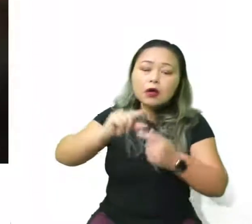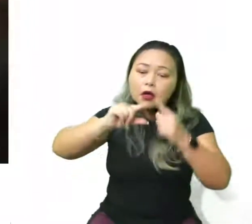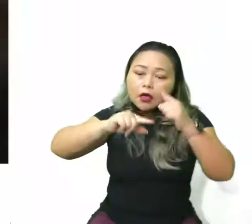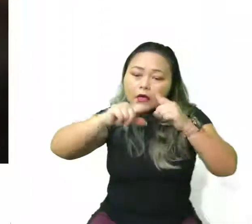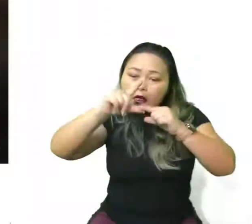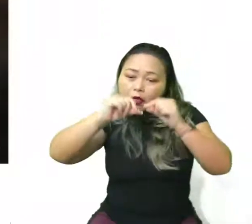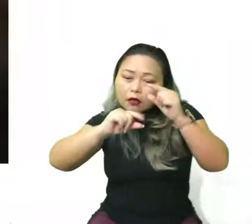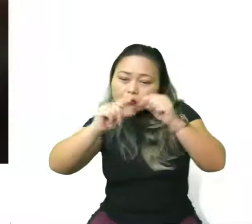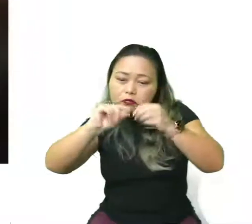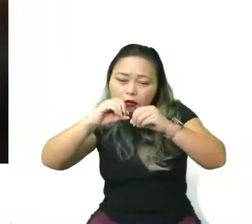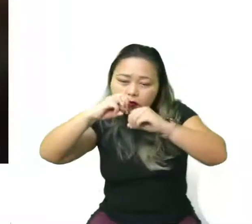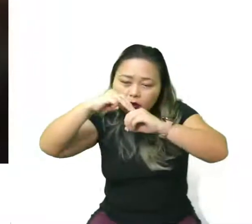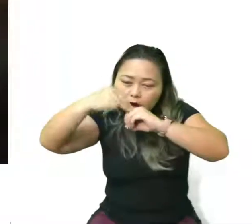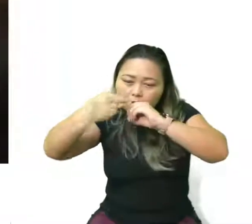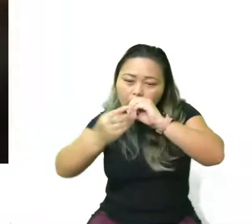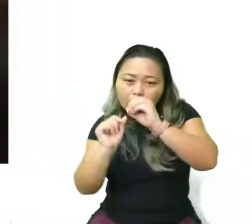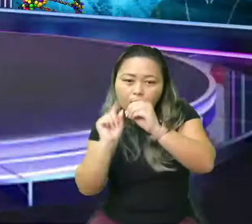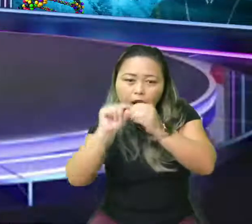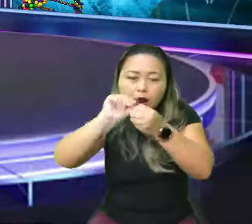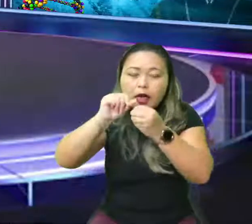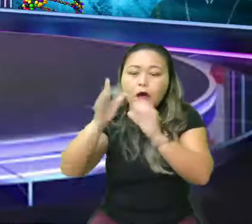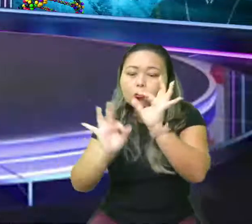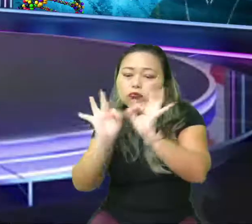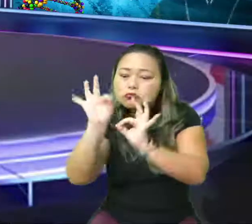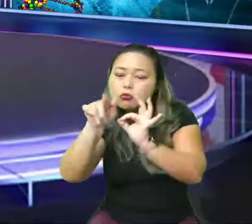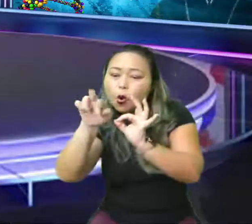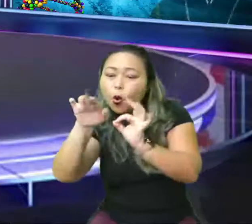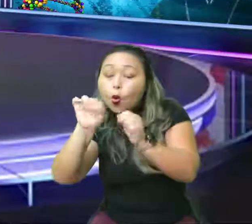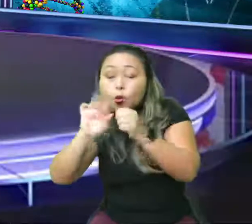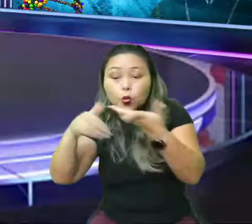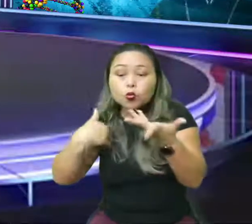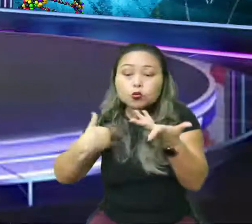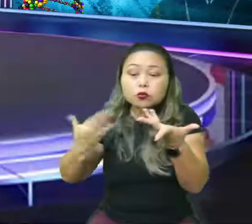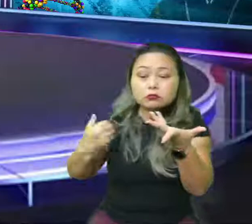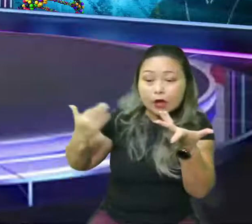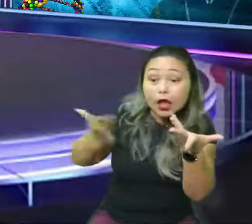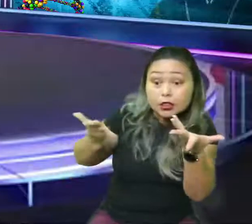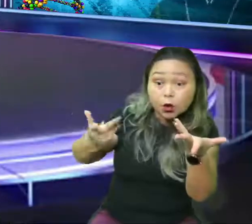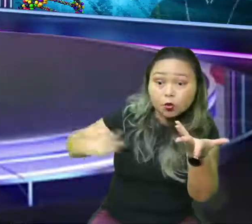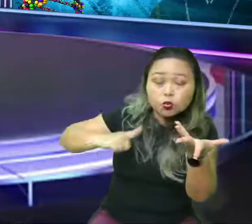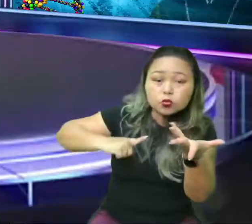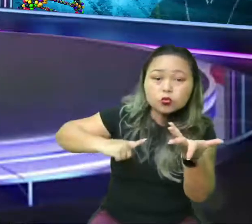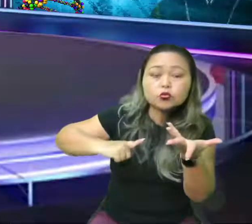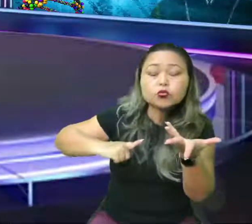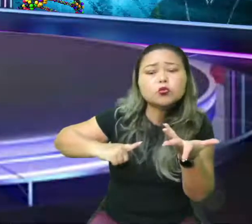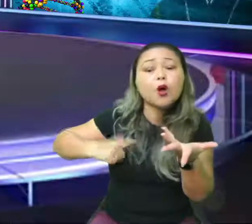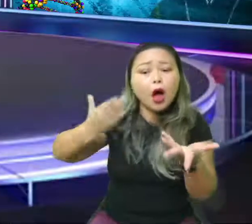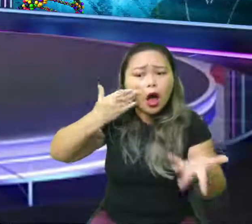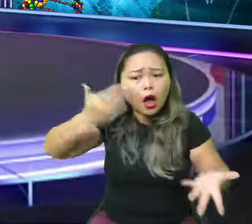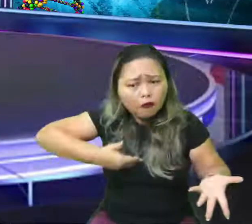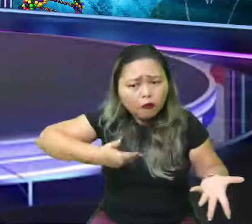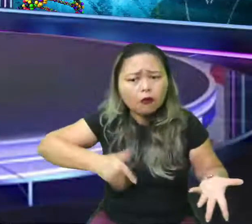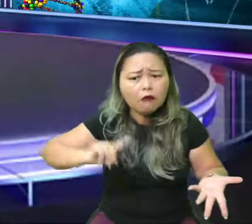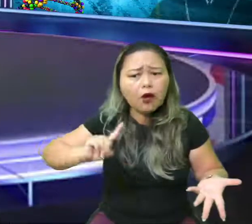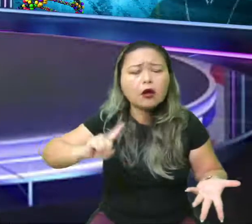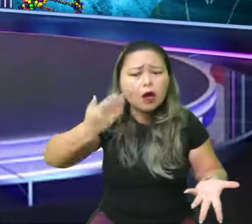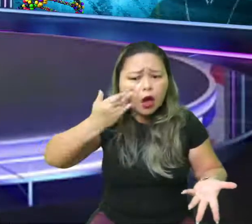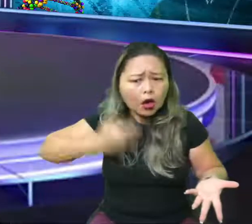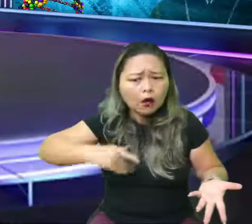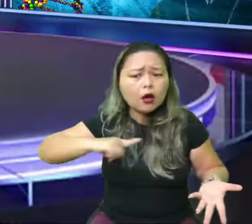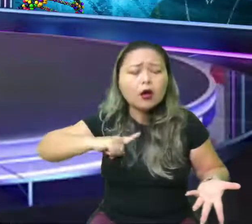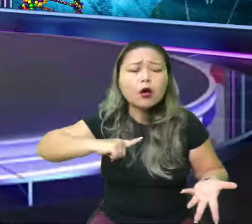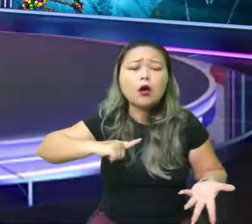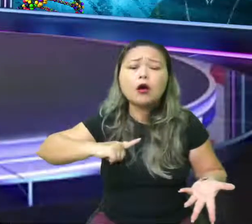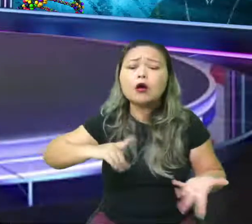moléculas orgânicas que chegaram na Terra através desses meteoros. Até hoje, gente, já foi constatado, tá, que